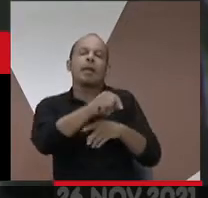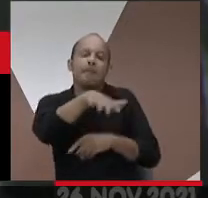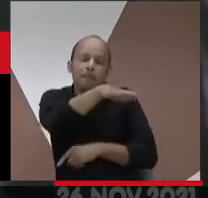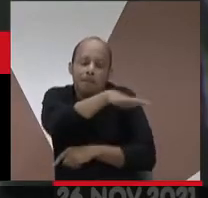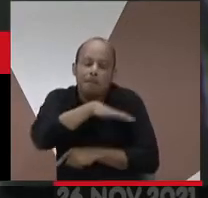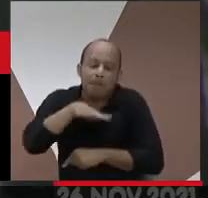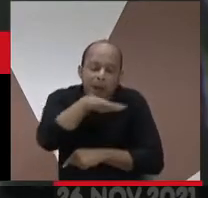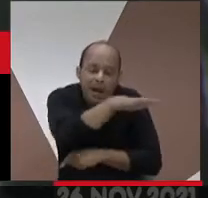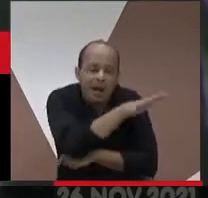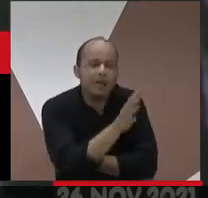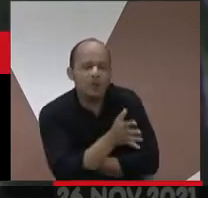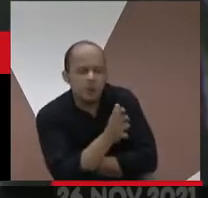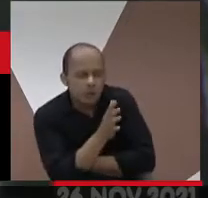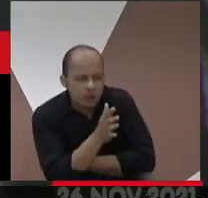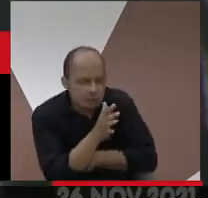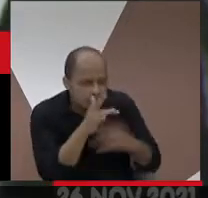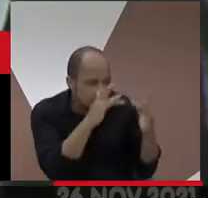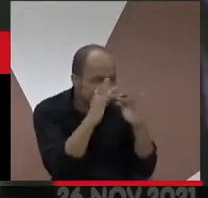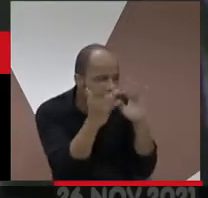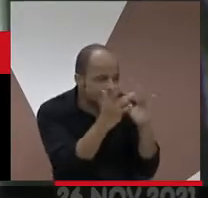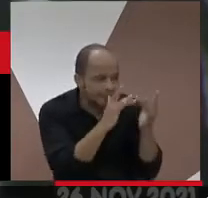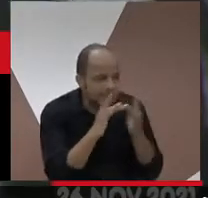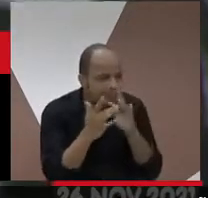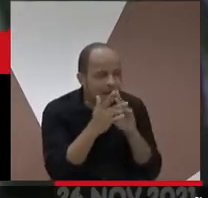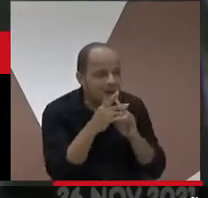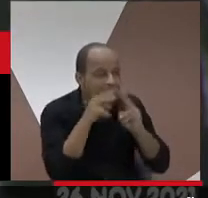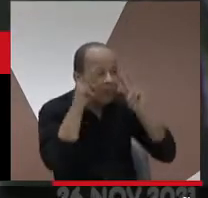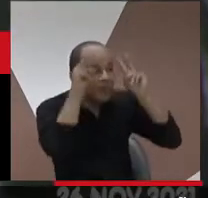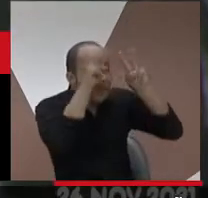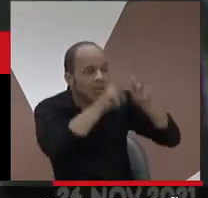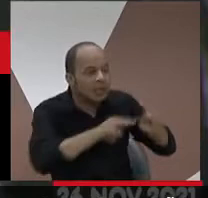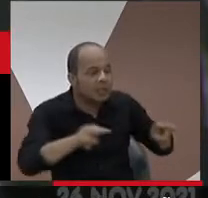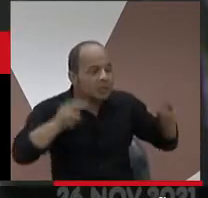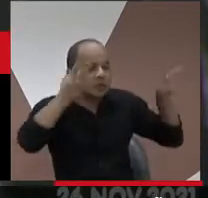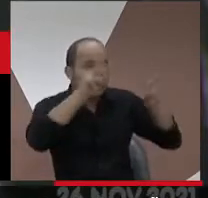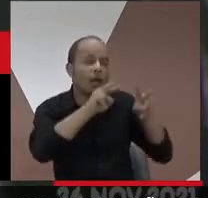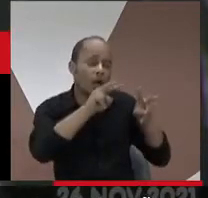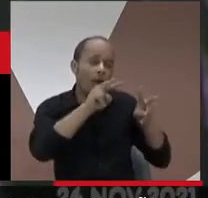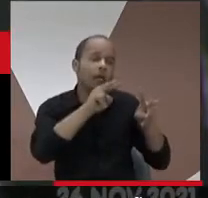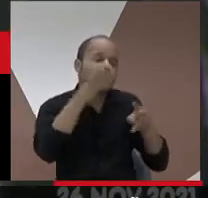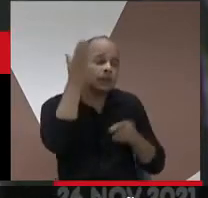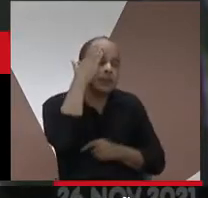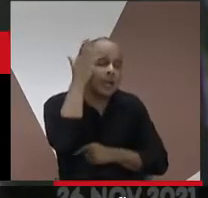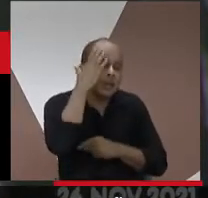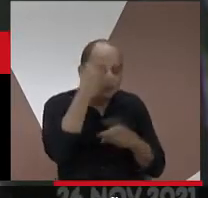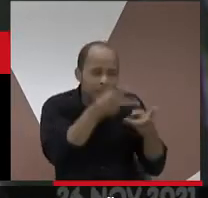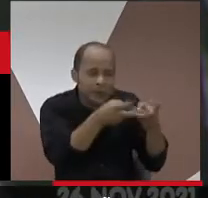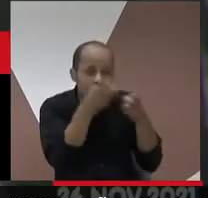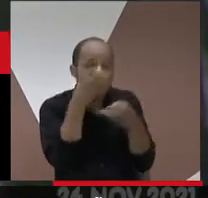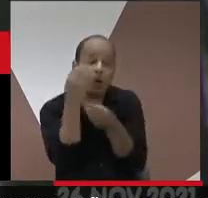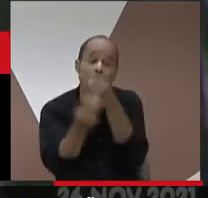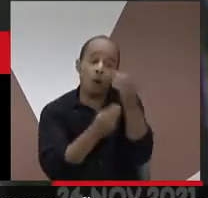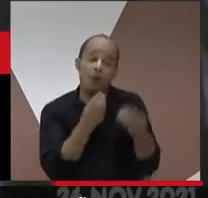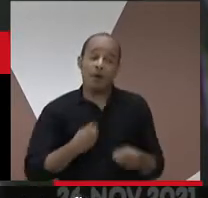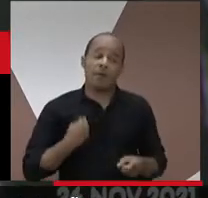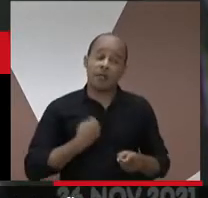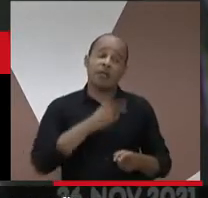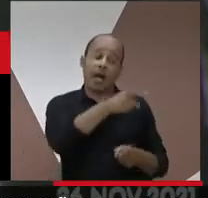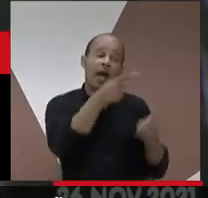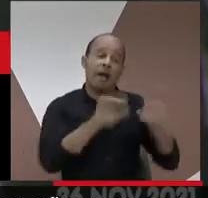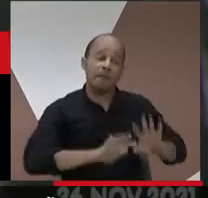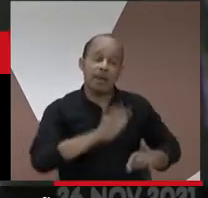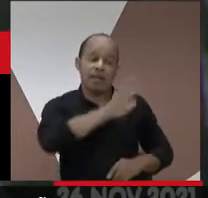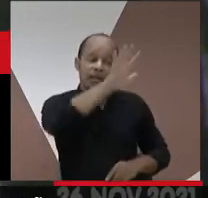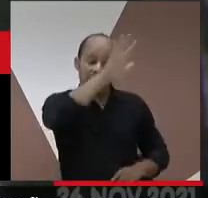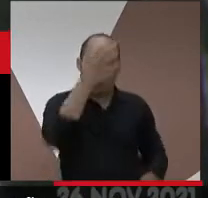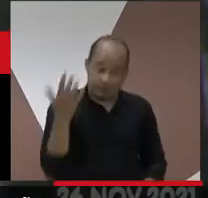conosco em algum momento, ou, pelo menos, passear pelo nosso bairro, pela nossa periferia. Então, esse é o